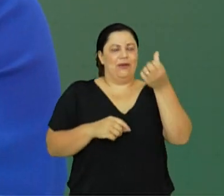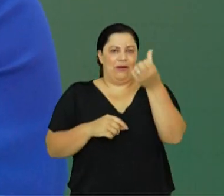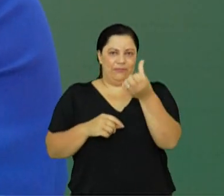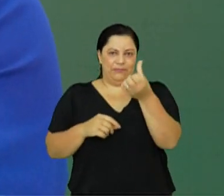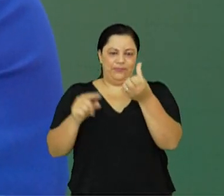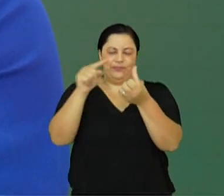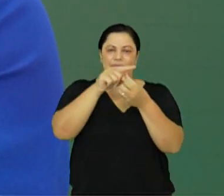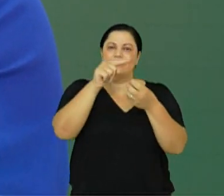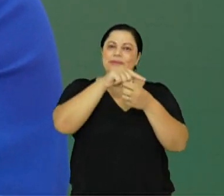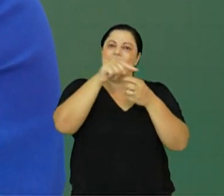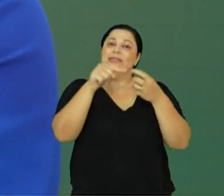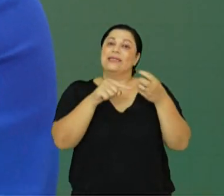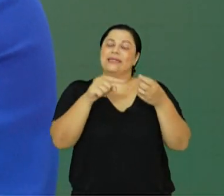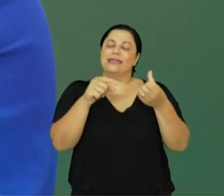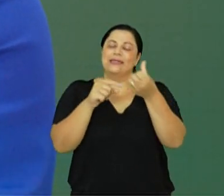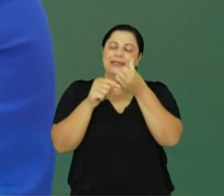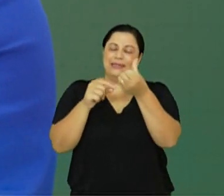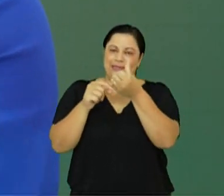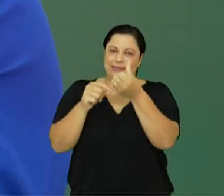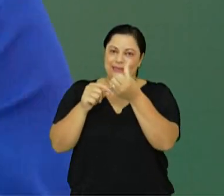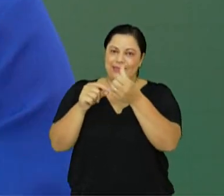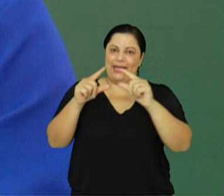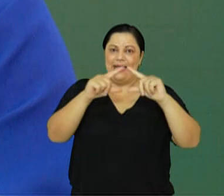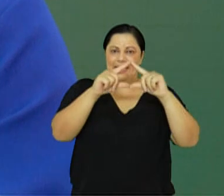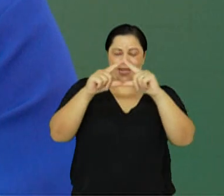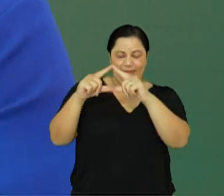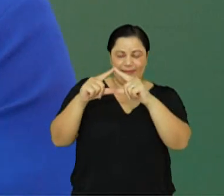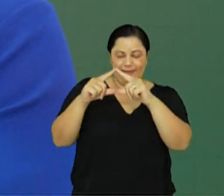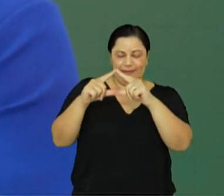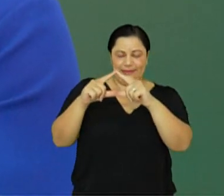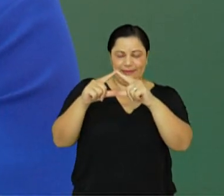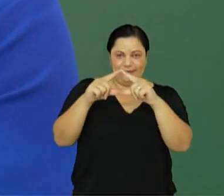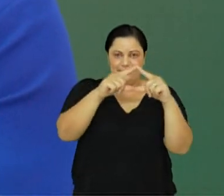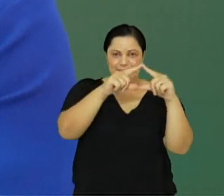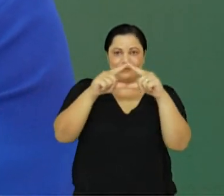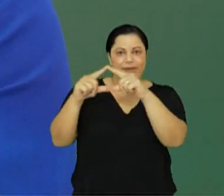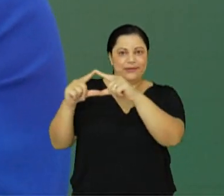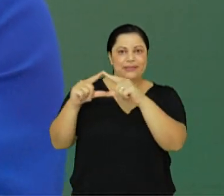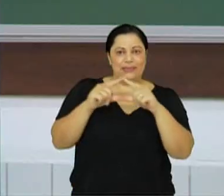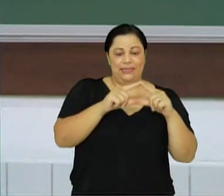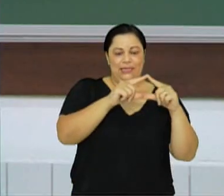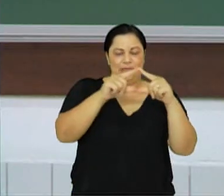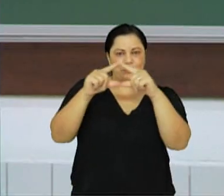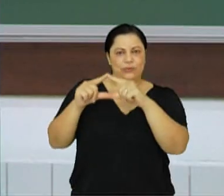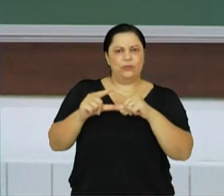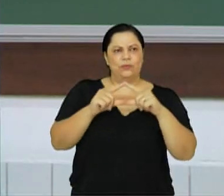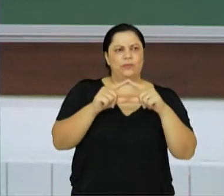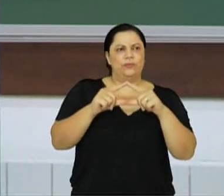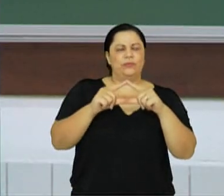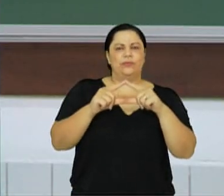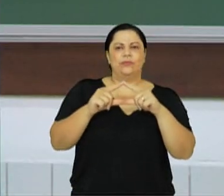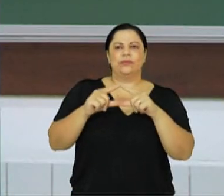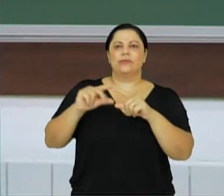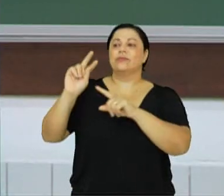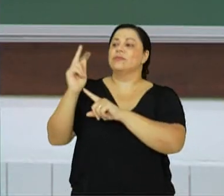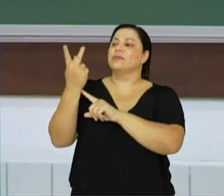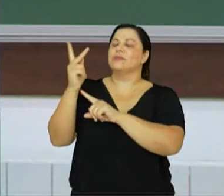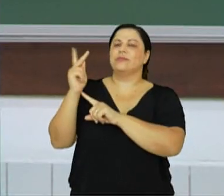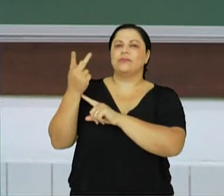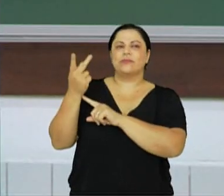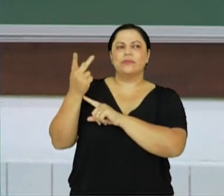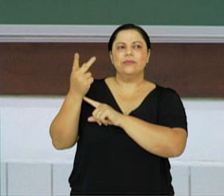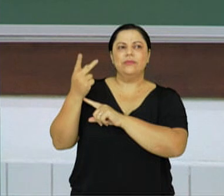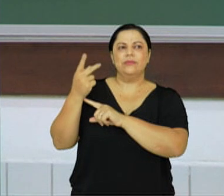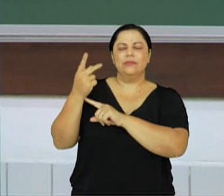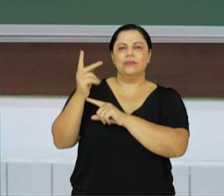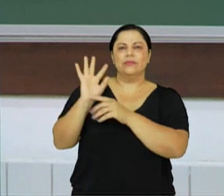6 triângulos equiláteros, tá? E ele vai ter uma altura aqui dentro, ó, vocês